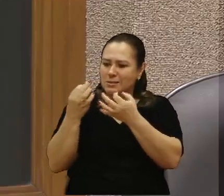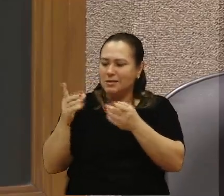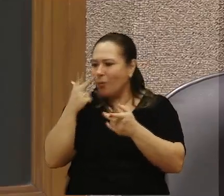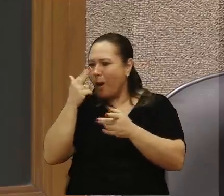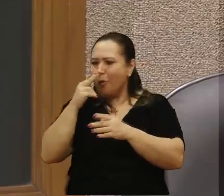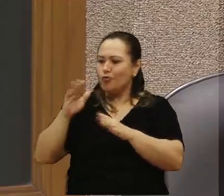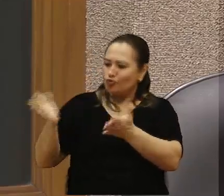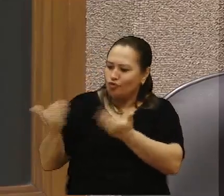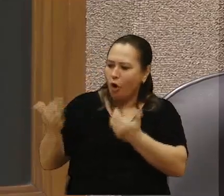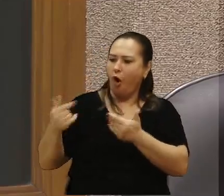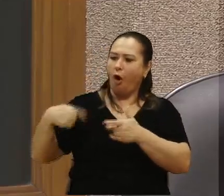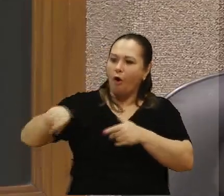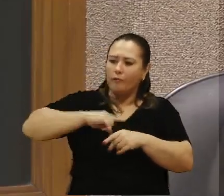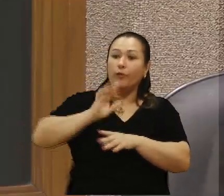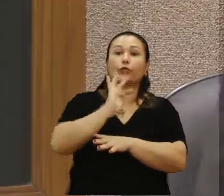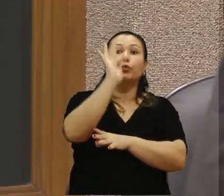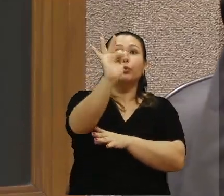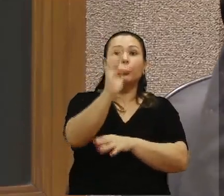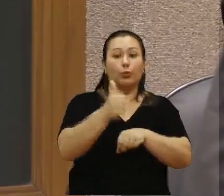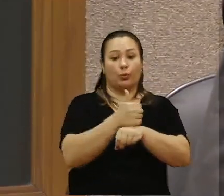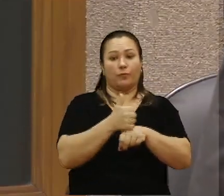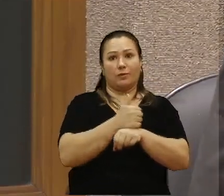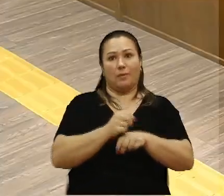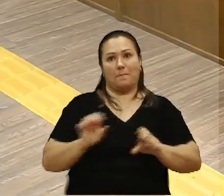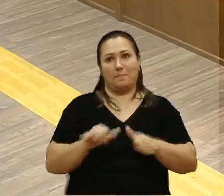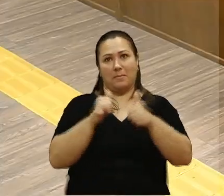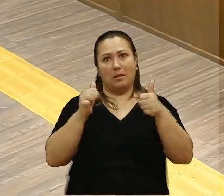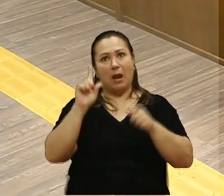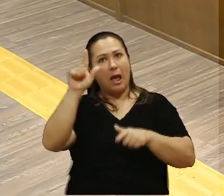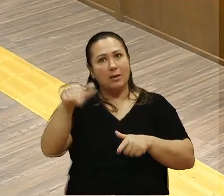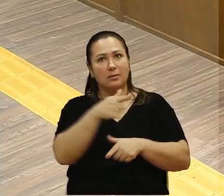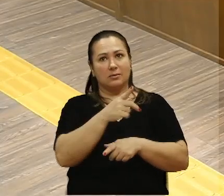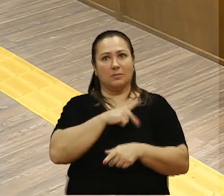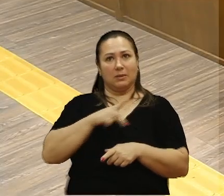jovens e dar um futuro melhor. Era isso, senhor presidente. Obrigado. Obrigado, vereador D'Ambrós.